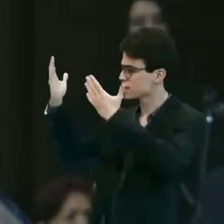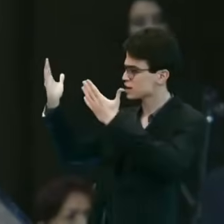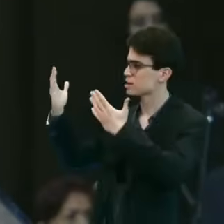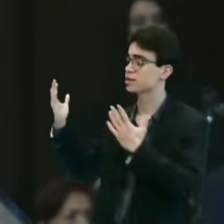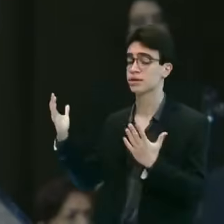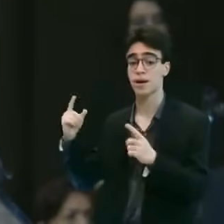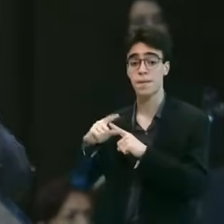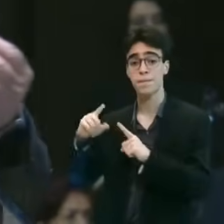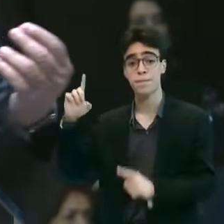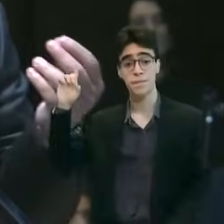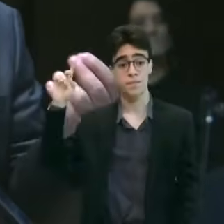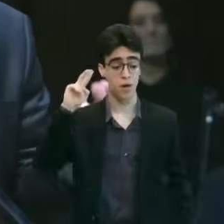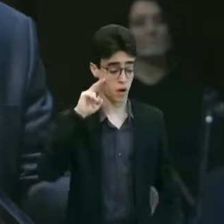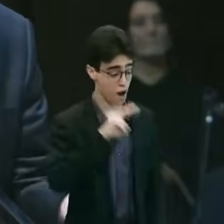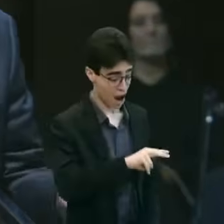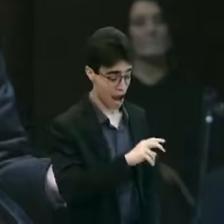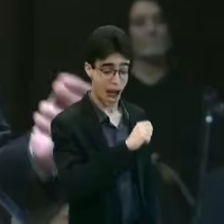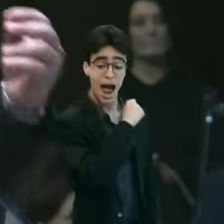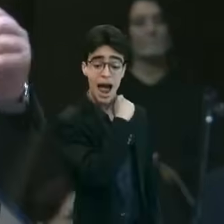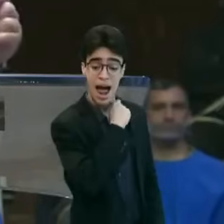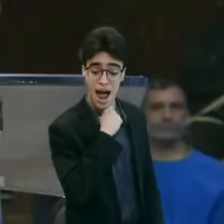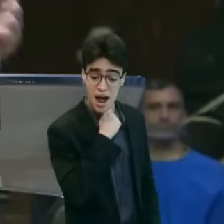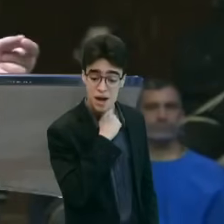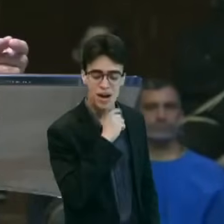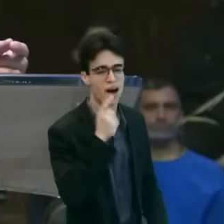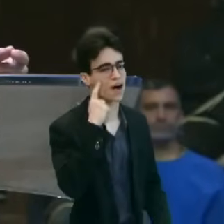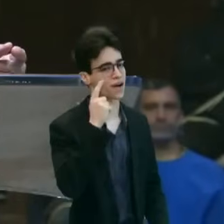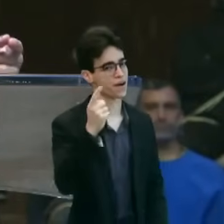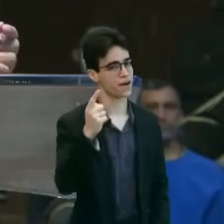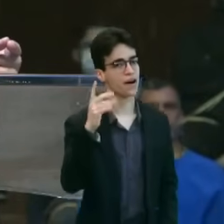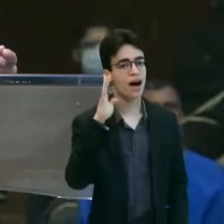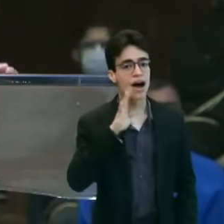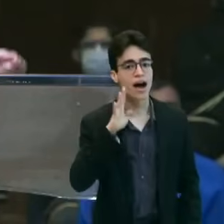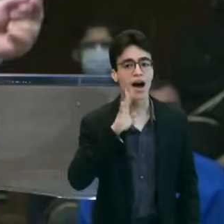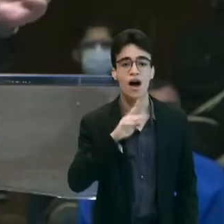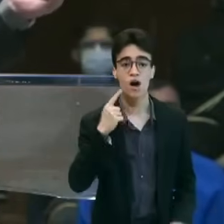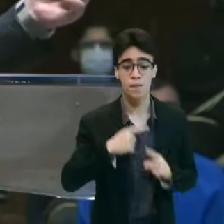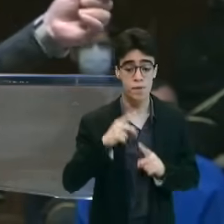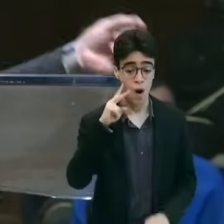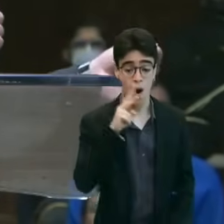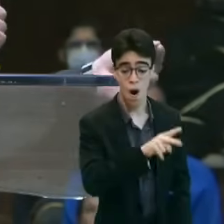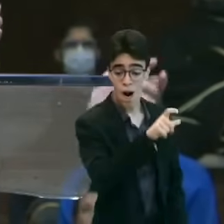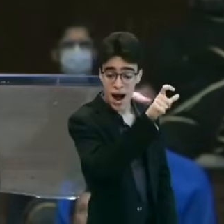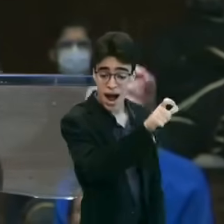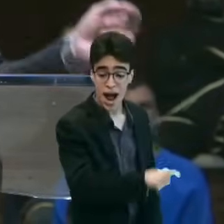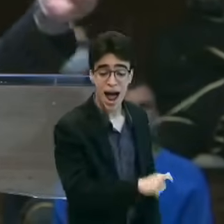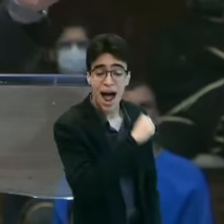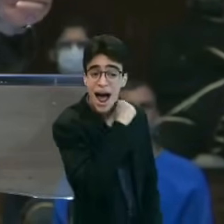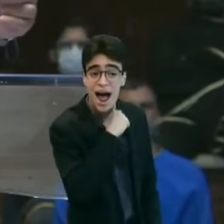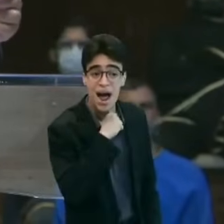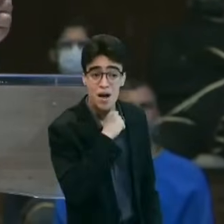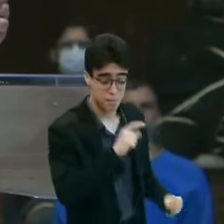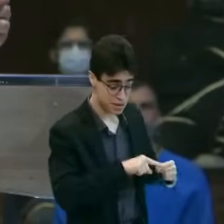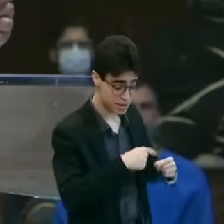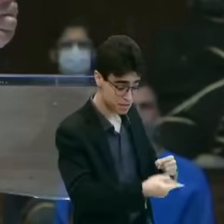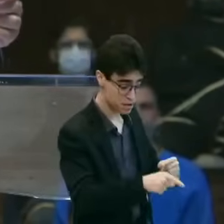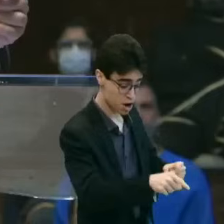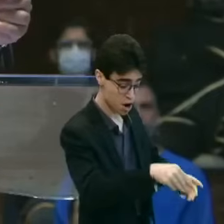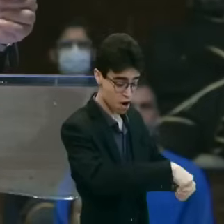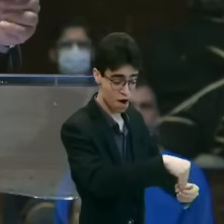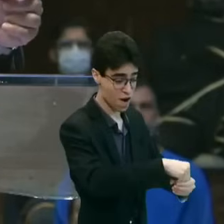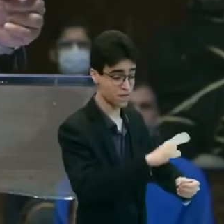e Deus olha para Abel, e é interessante essa expressão, que ele olha para Abel e depois ele olha para a